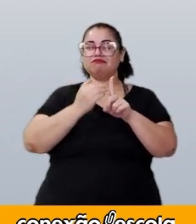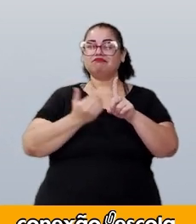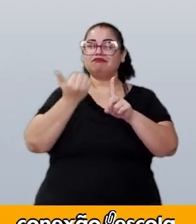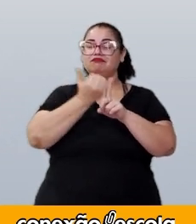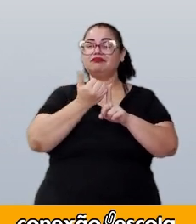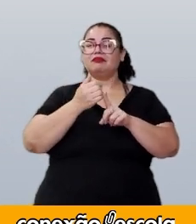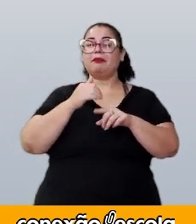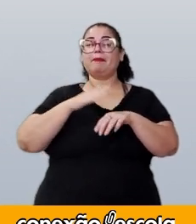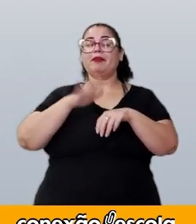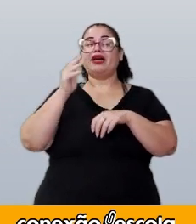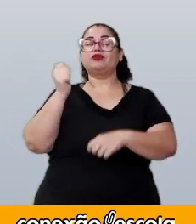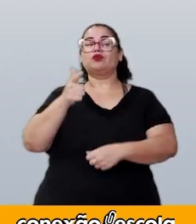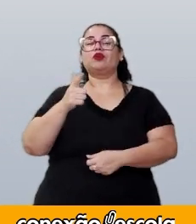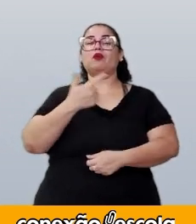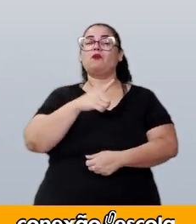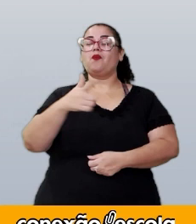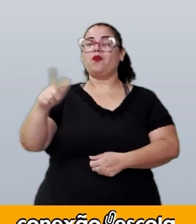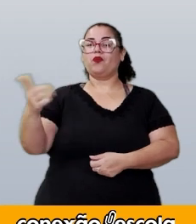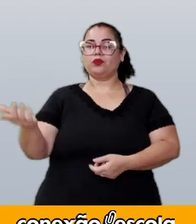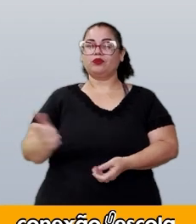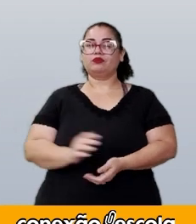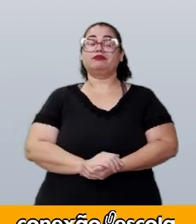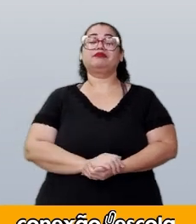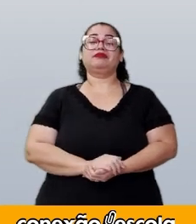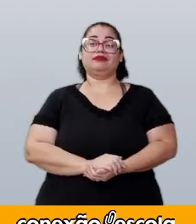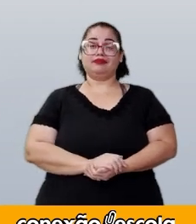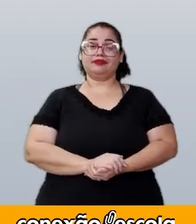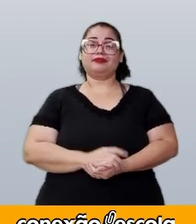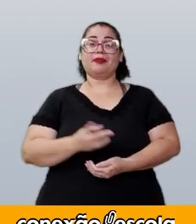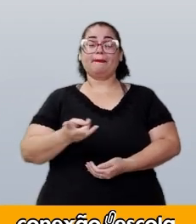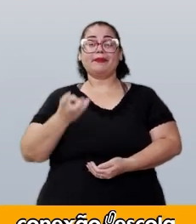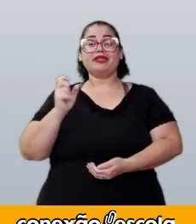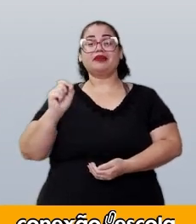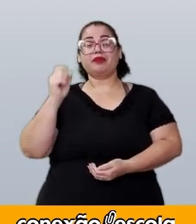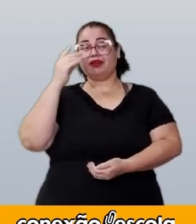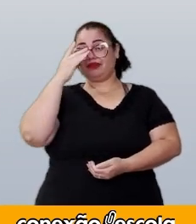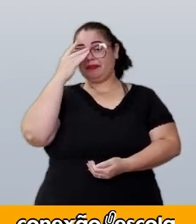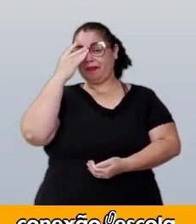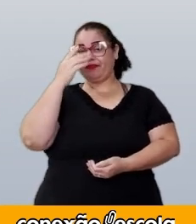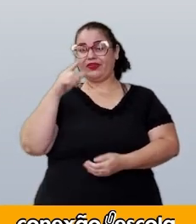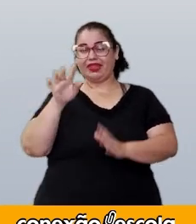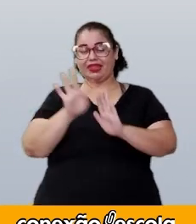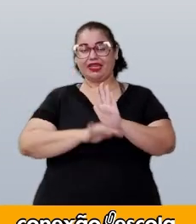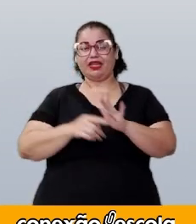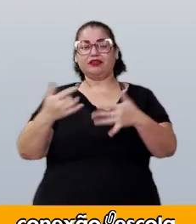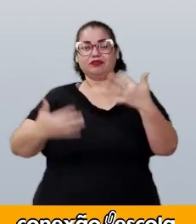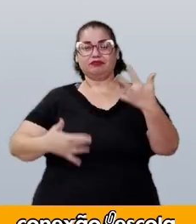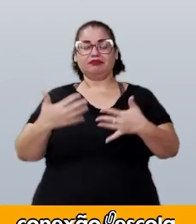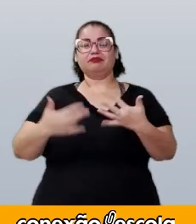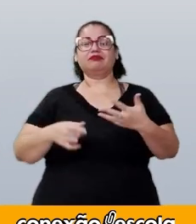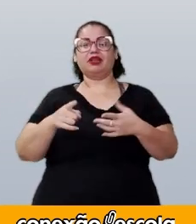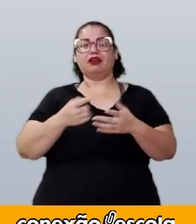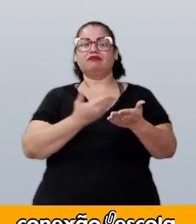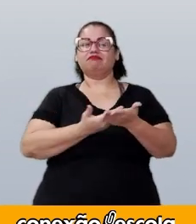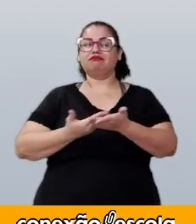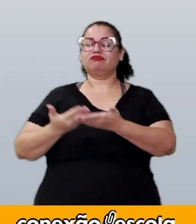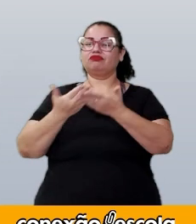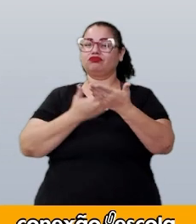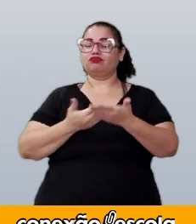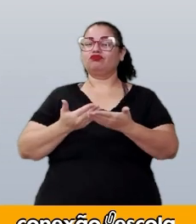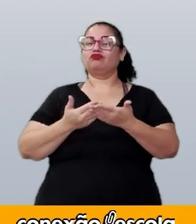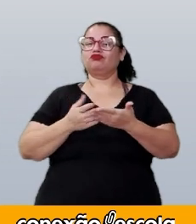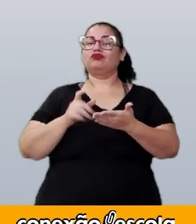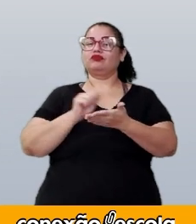dos outros. Vejam só aqui então que, ao produzir esse texto, buscou-se os estudos